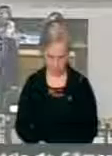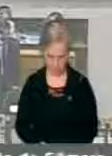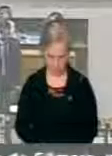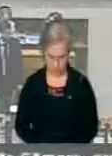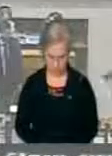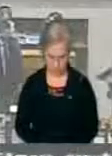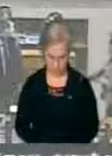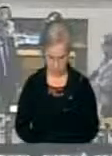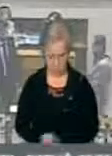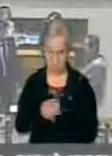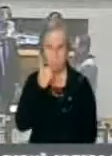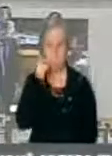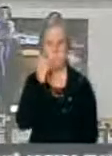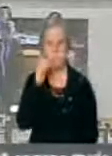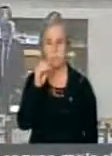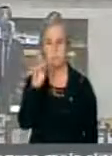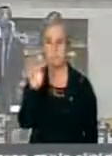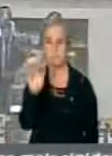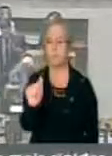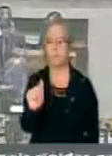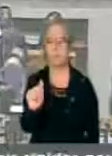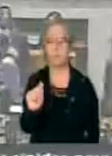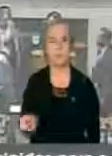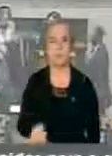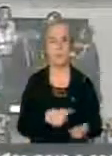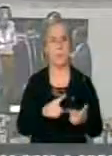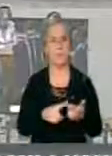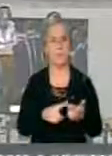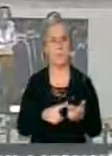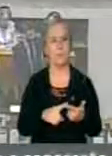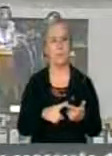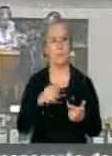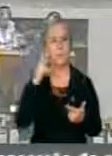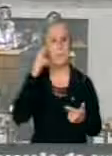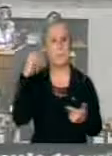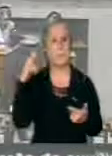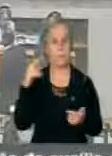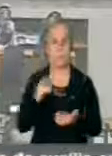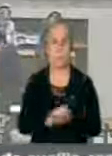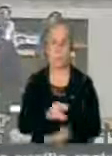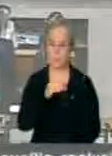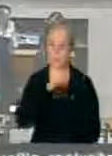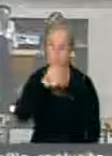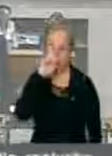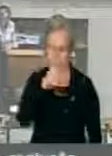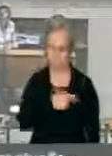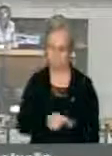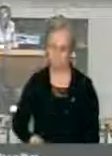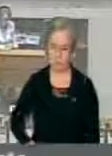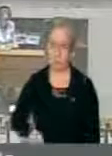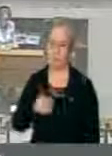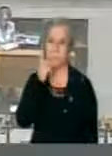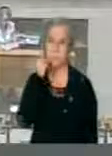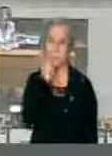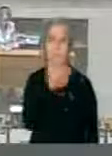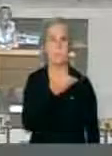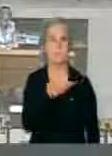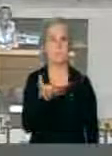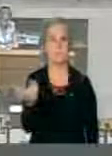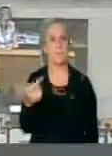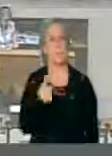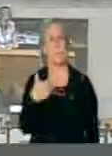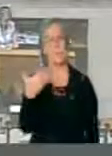deputada Ota, depois a deputada Rosinha. Presidente, senhoras e senhores deputados, eu